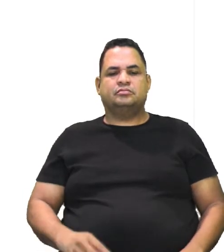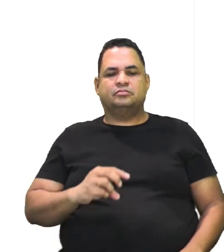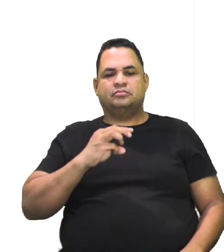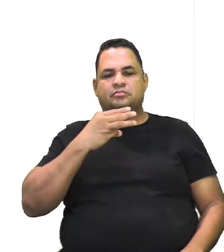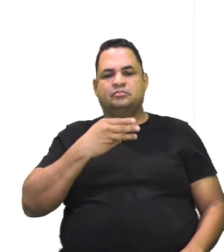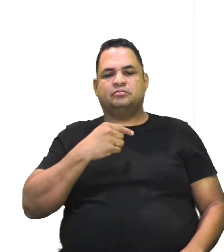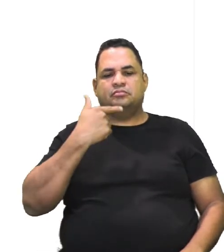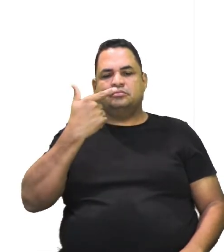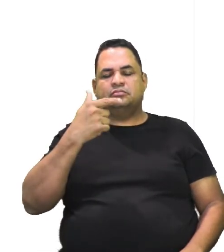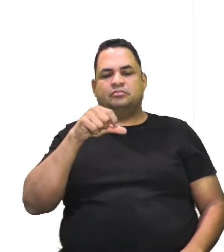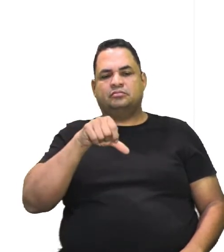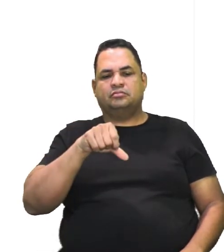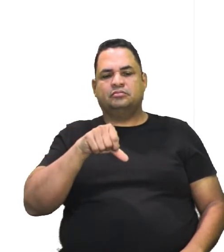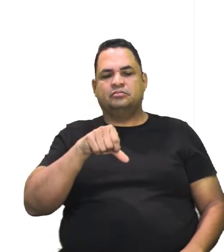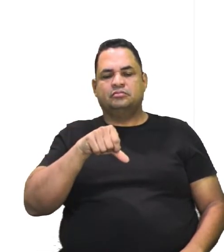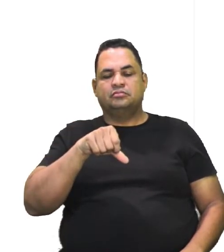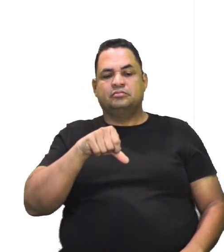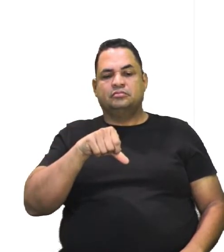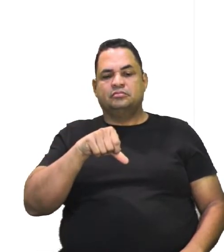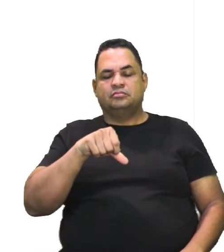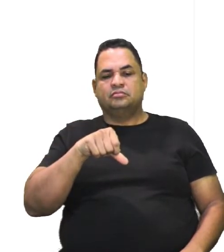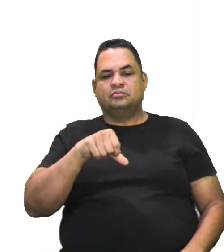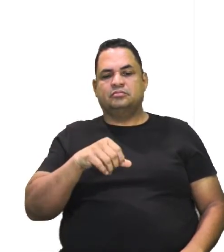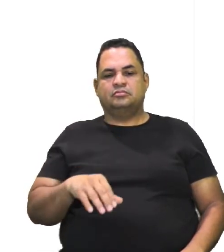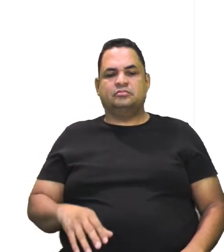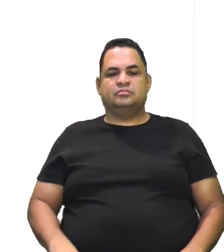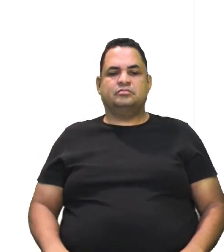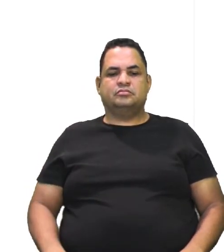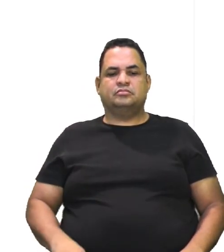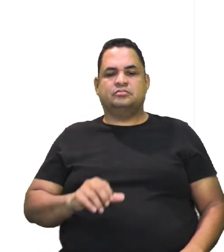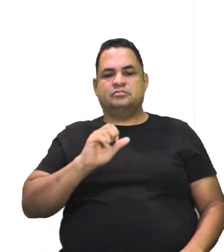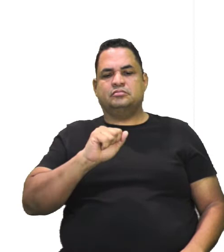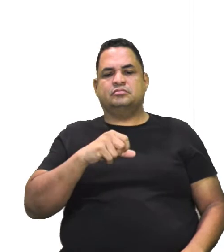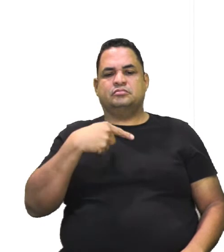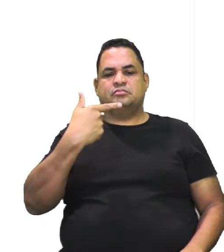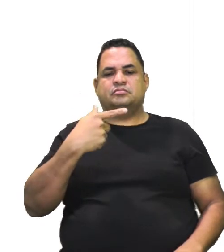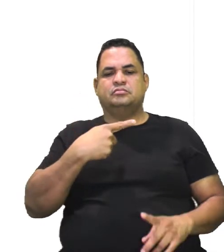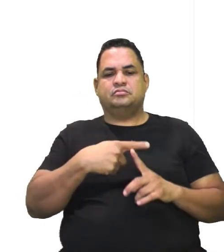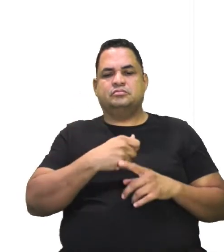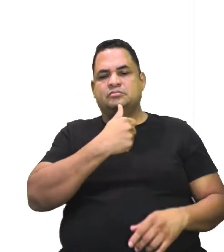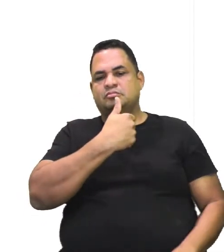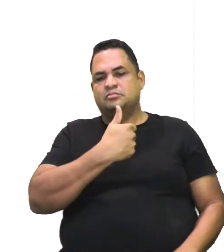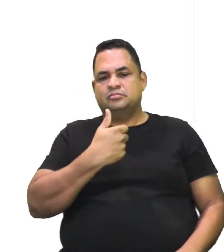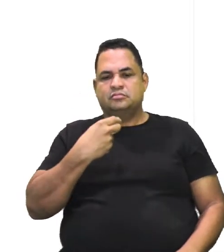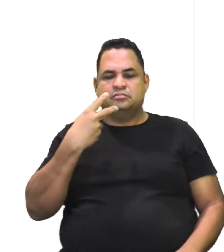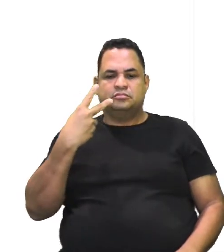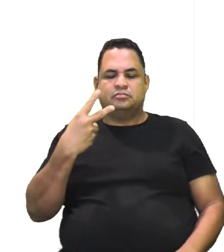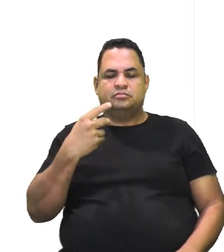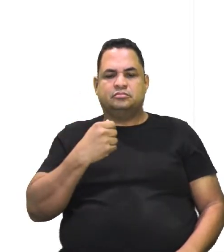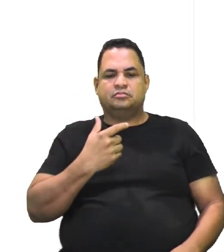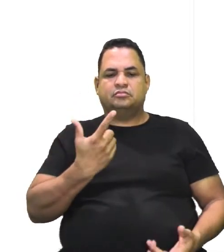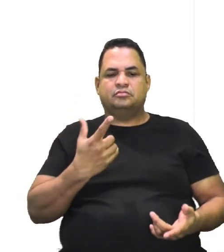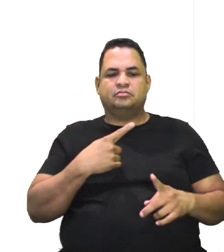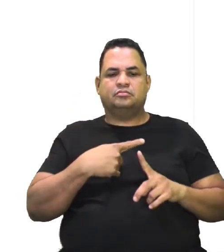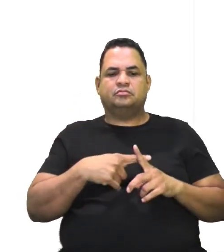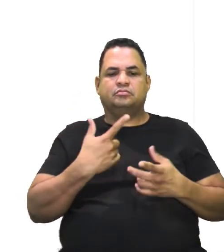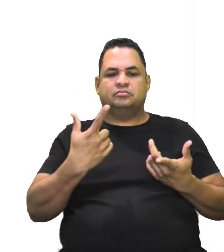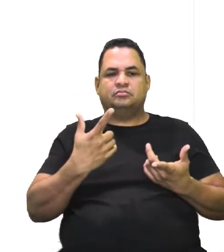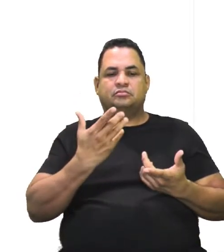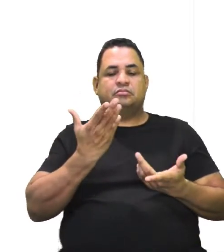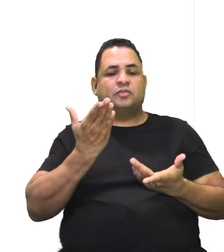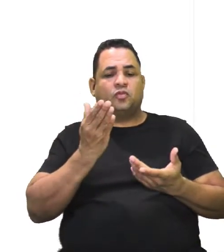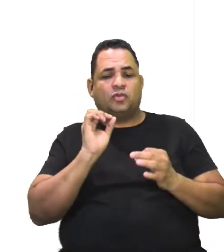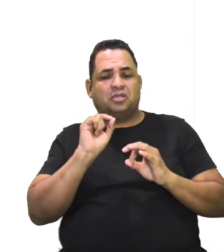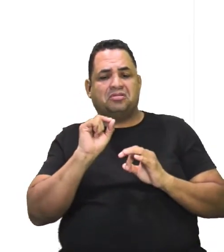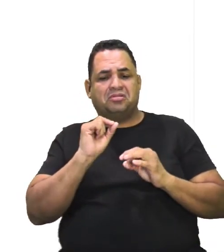quadrado, 9, né? Saindo da raiz, ficamos com A ao quadrado mais 1. Aí a galera vai ao delírio,